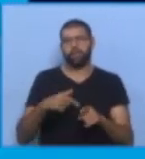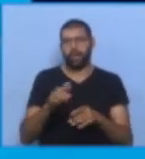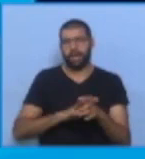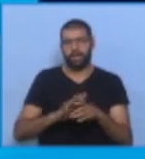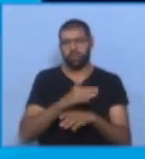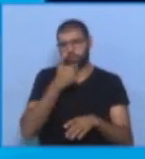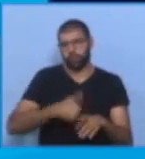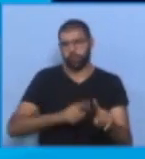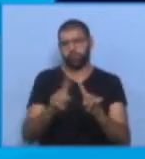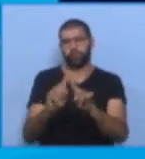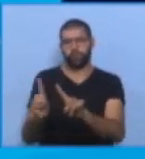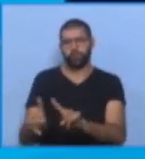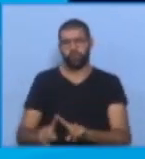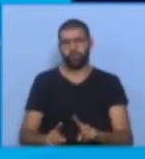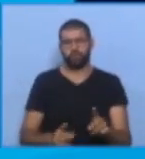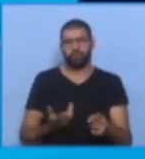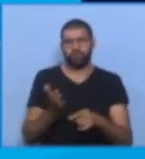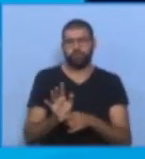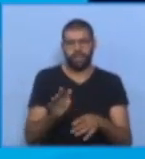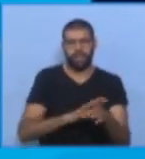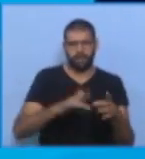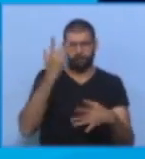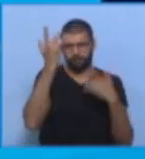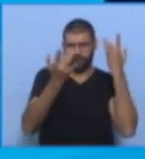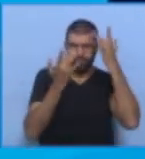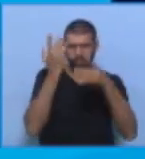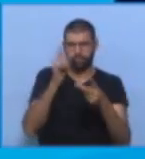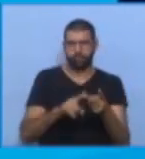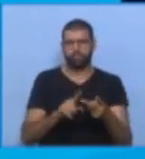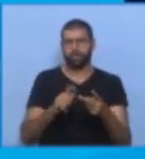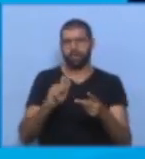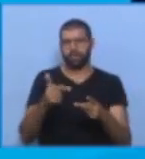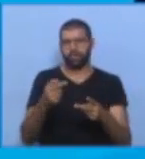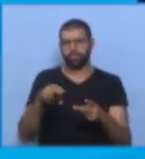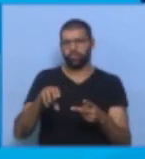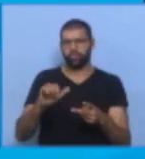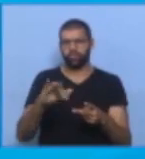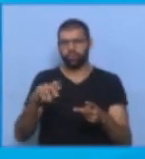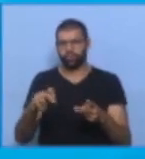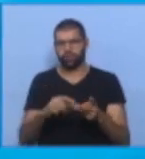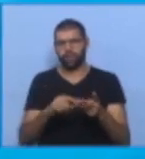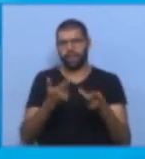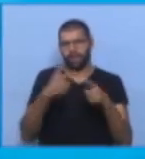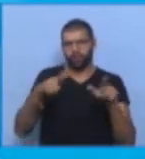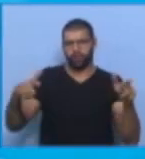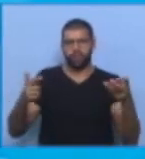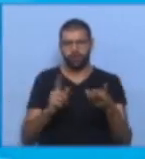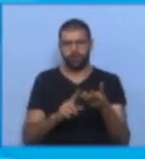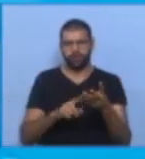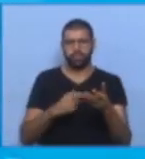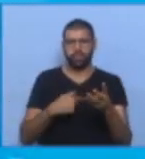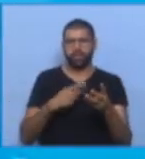saber implicadas, a área da filosofia, da etnologia, da linguística,